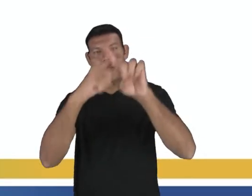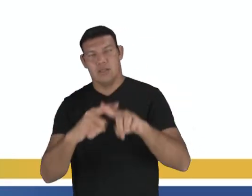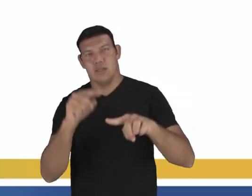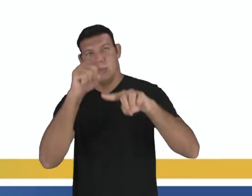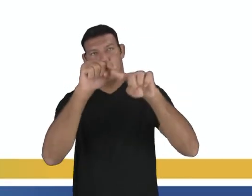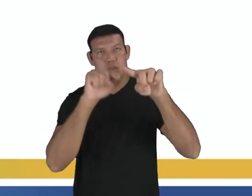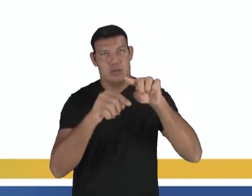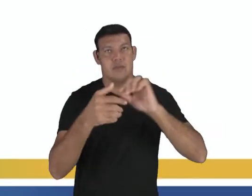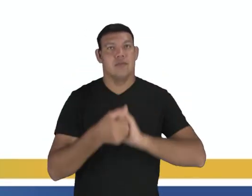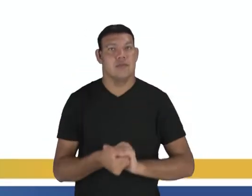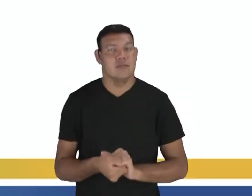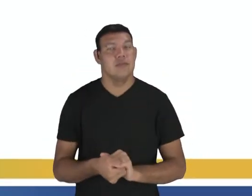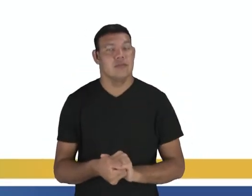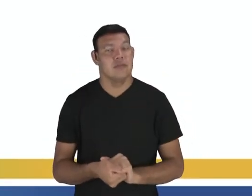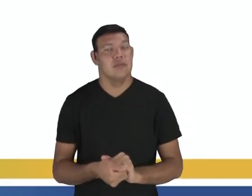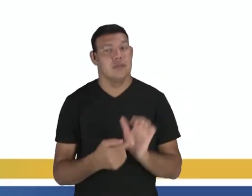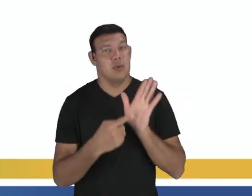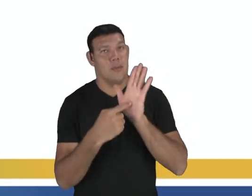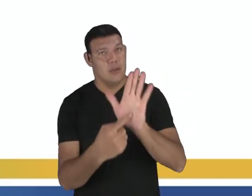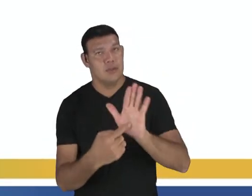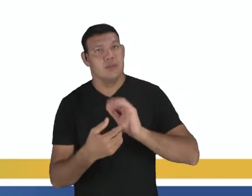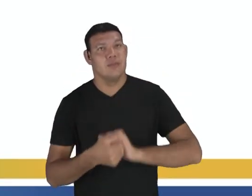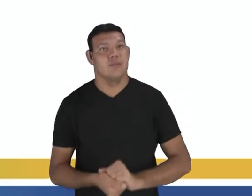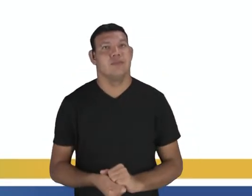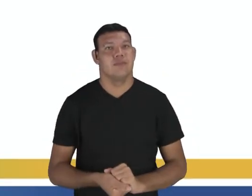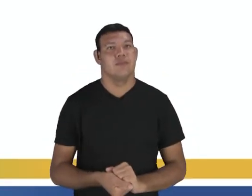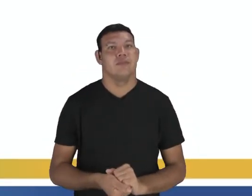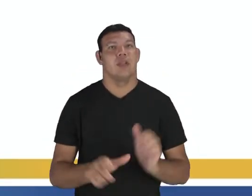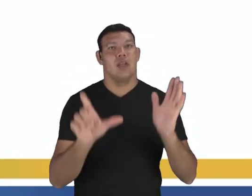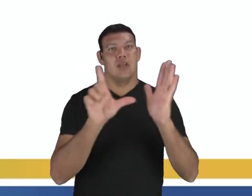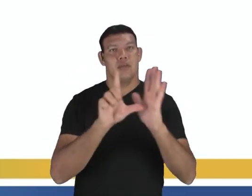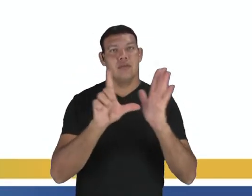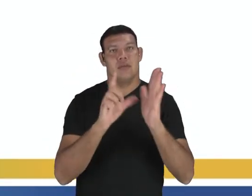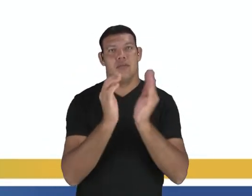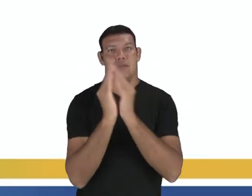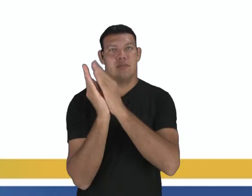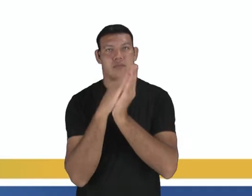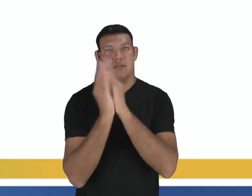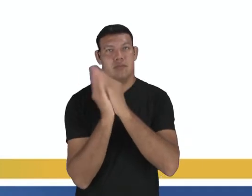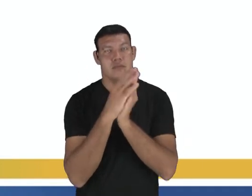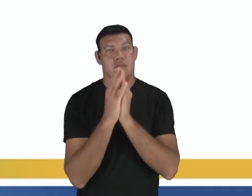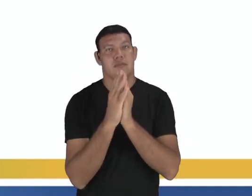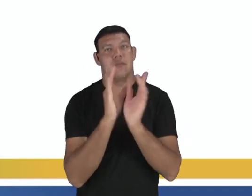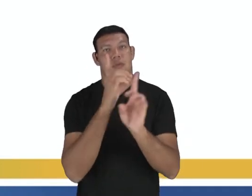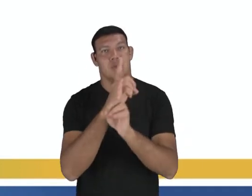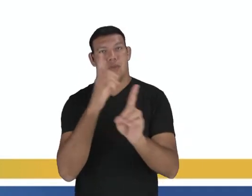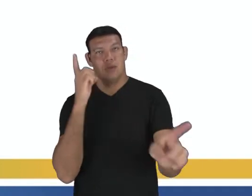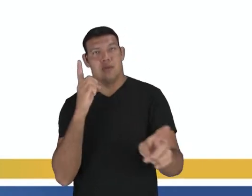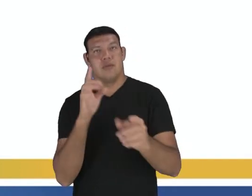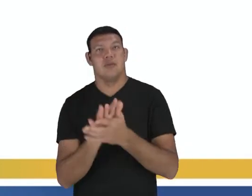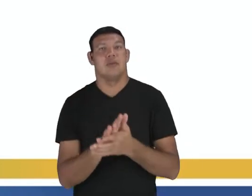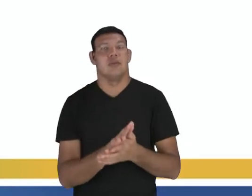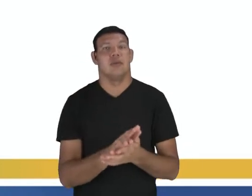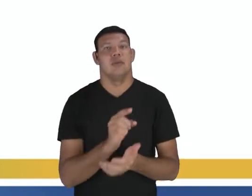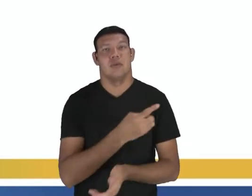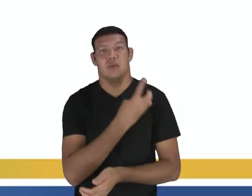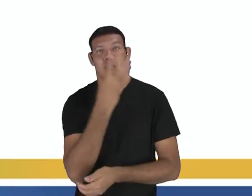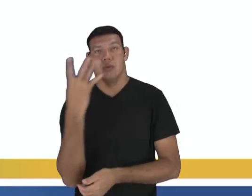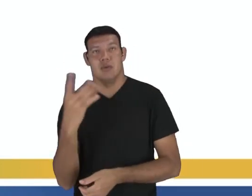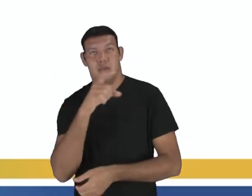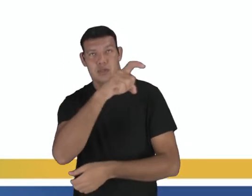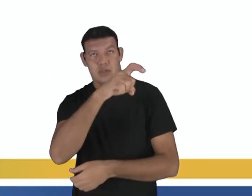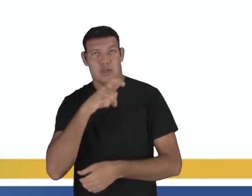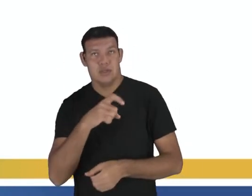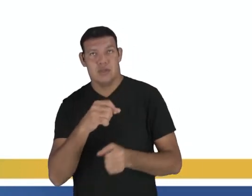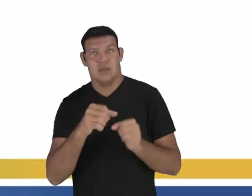Em uma loja de brinquedos, encontram-se X patinetes e Y skates. A